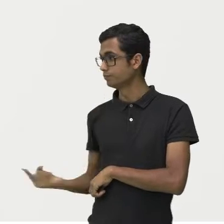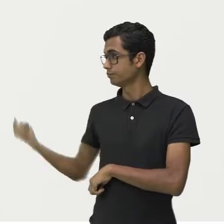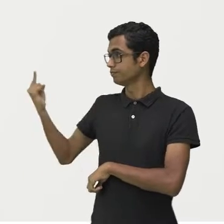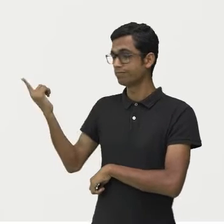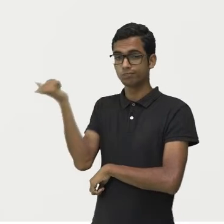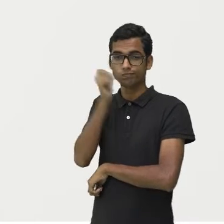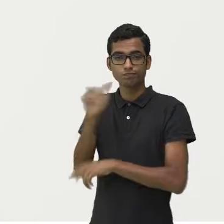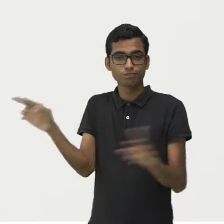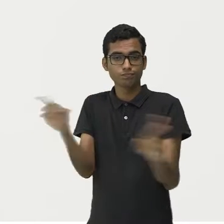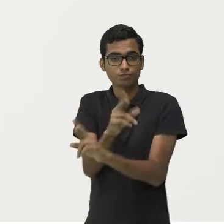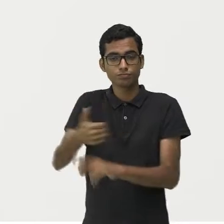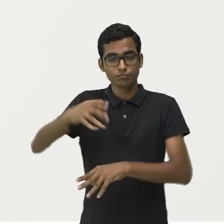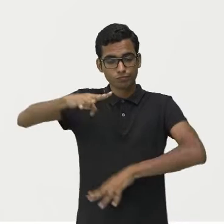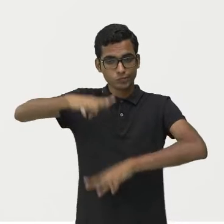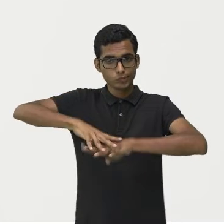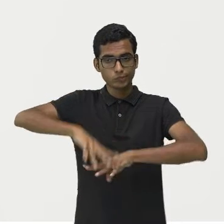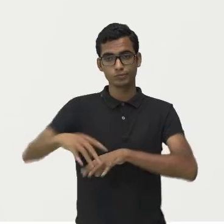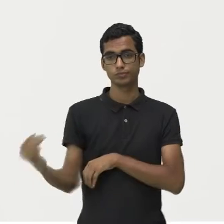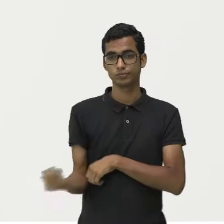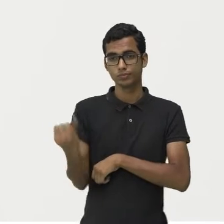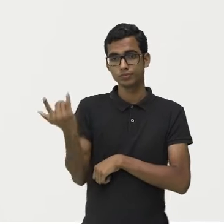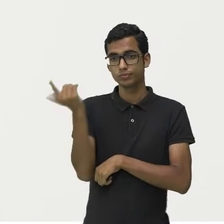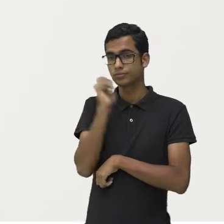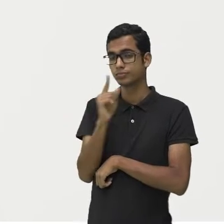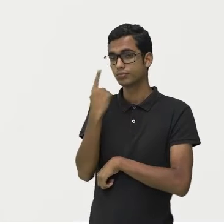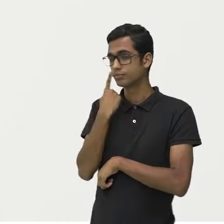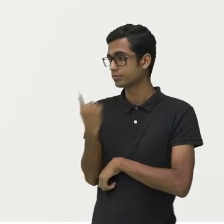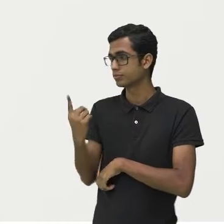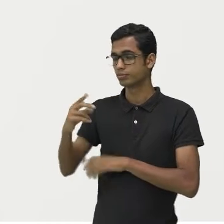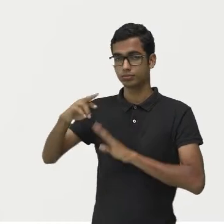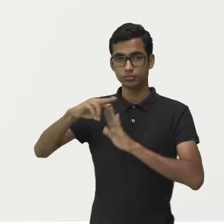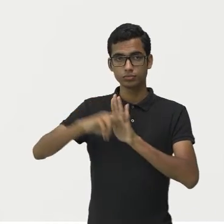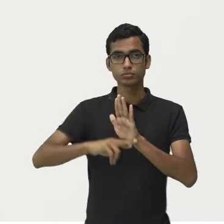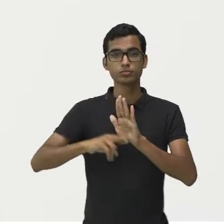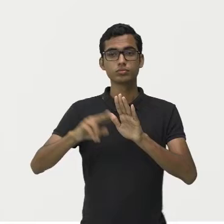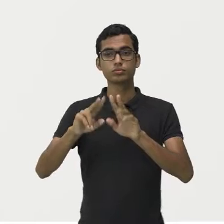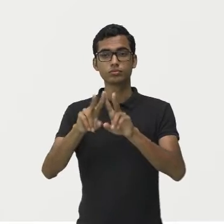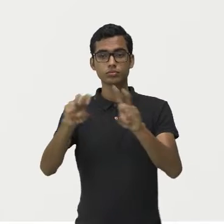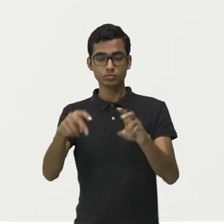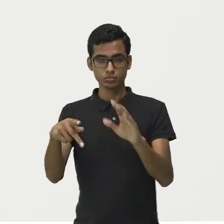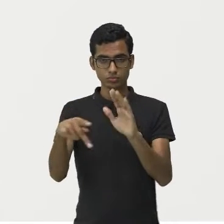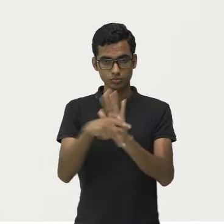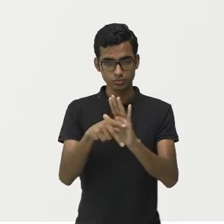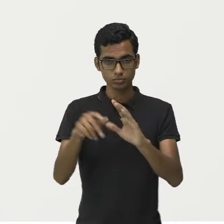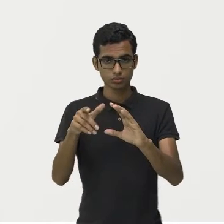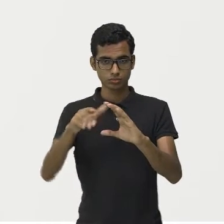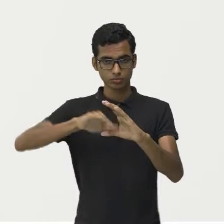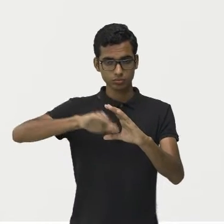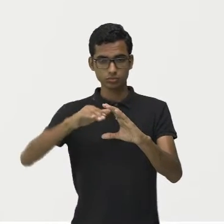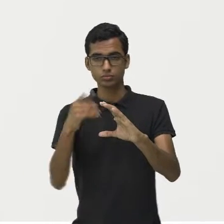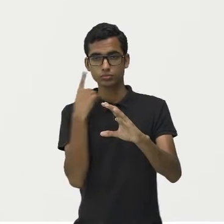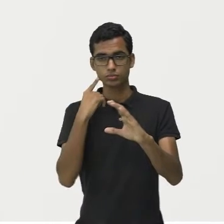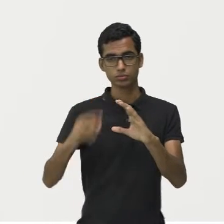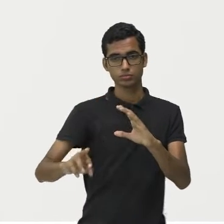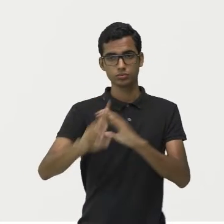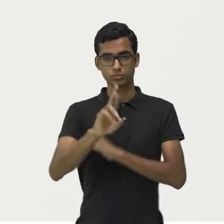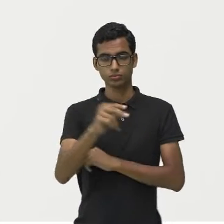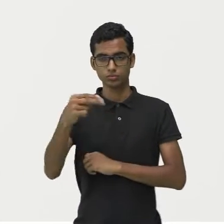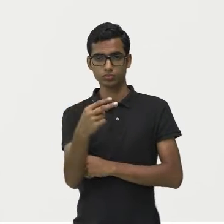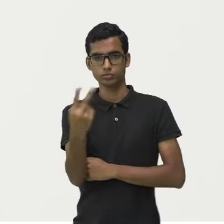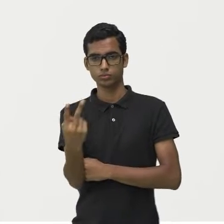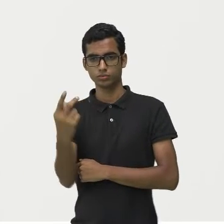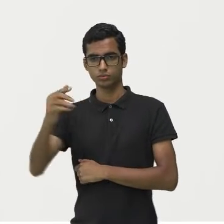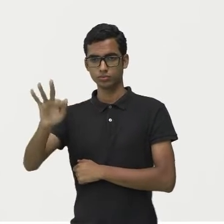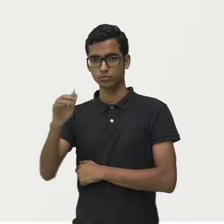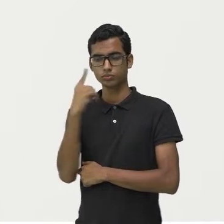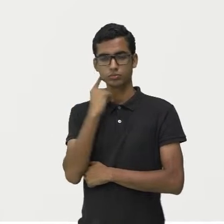a primeira relação matemática importante com relação aos espelhos esféricos, né? O R, que é o raio